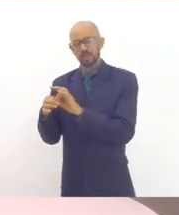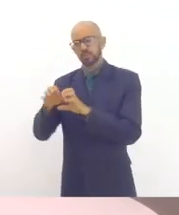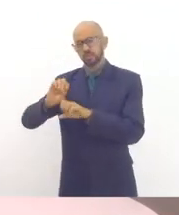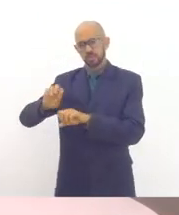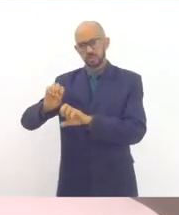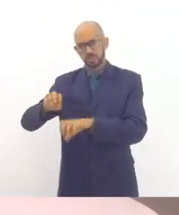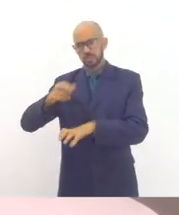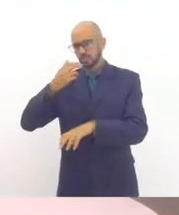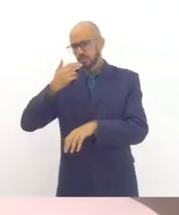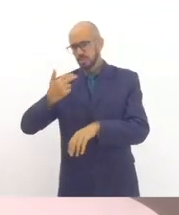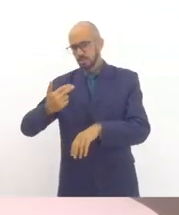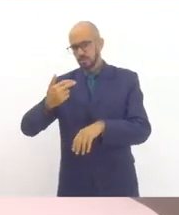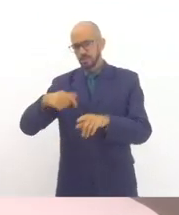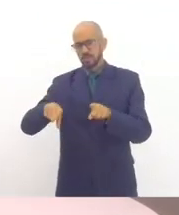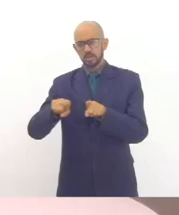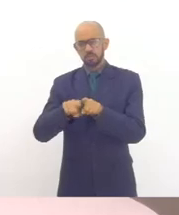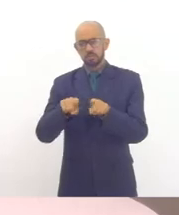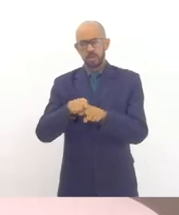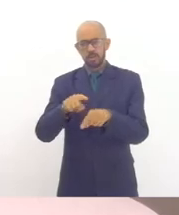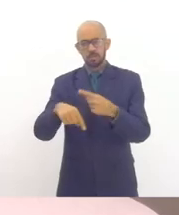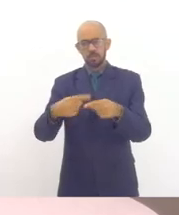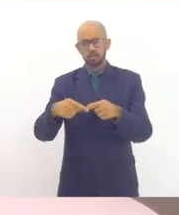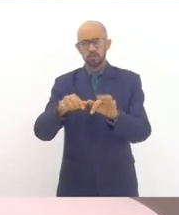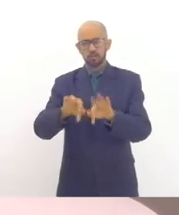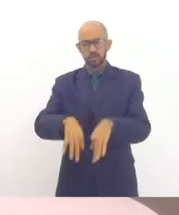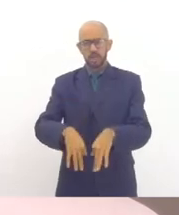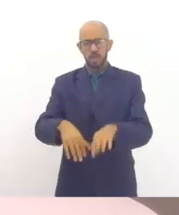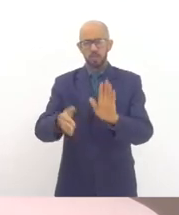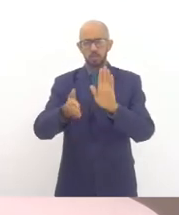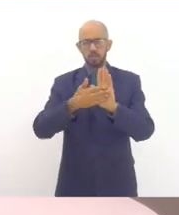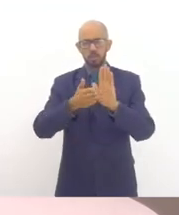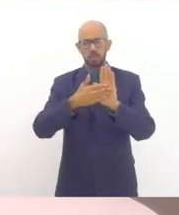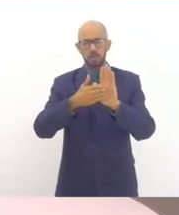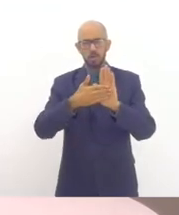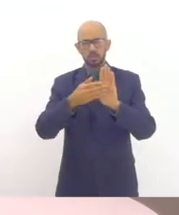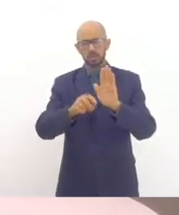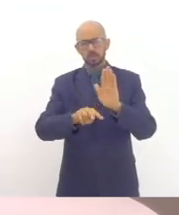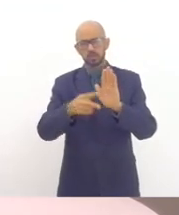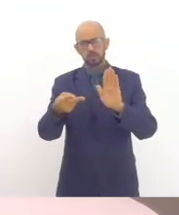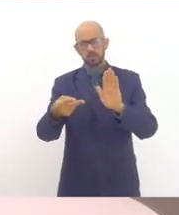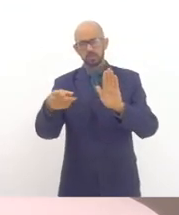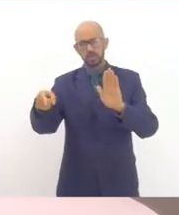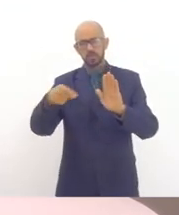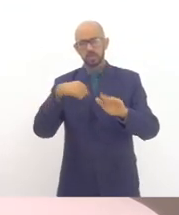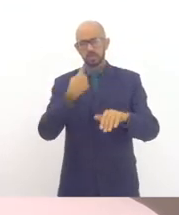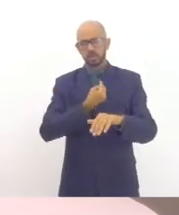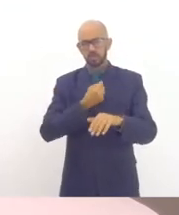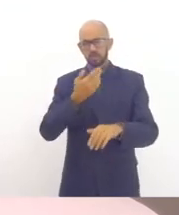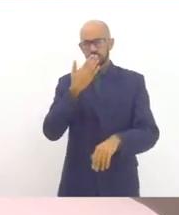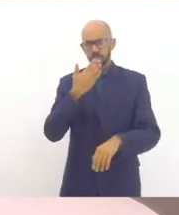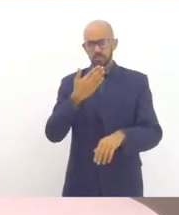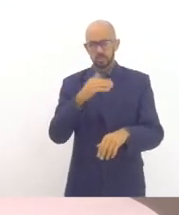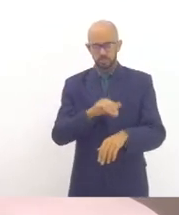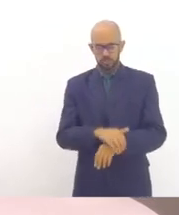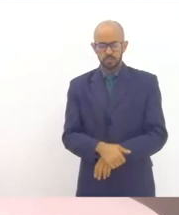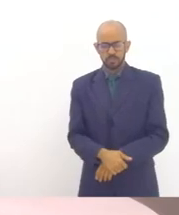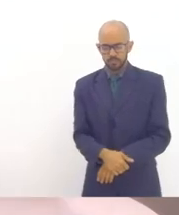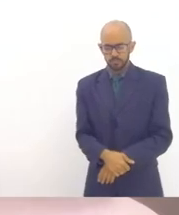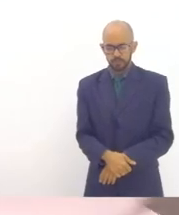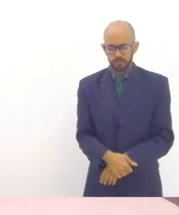E, finalmente, uma proposta de encaminhamento que vamos aqui solicitar e discutir.